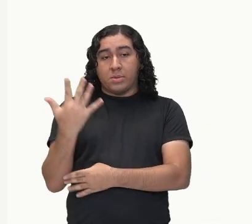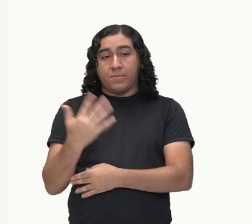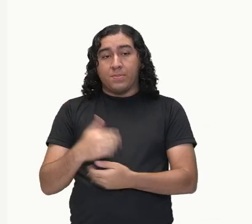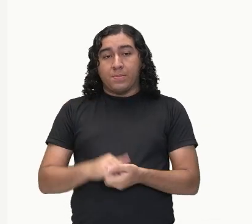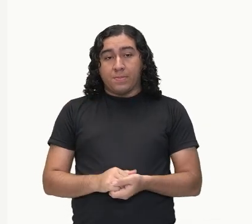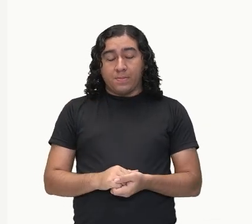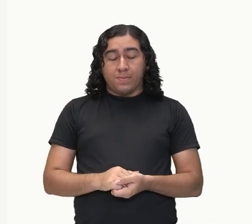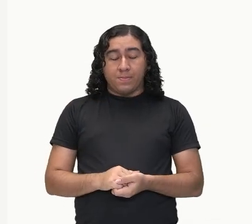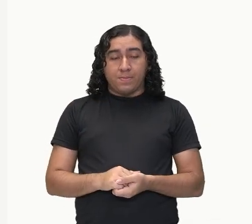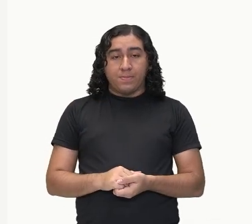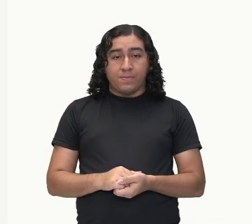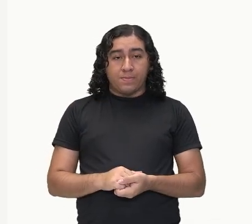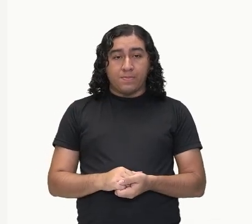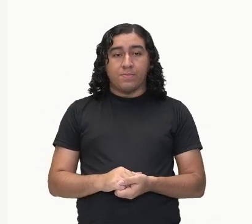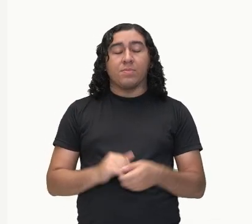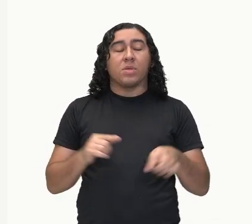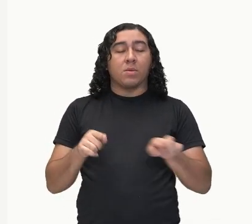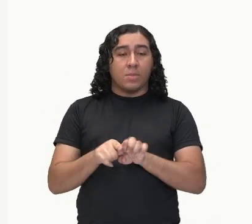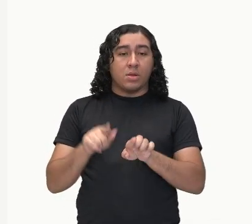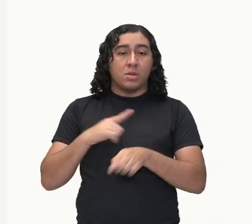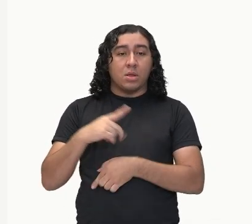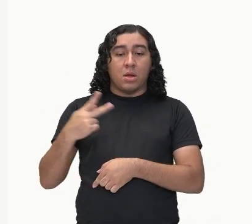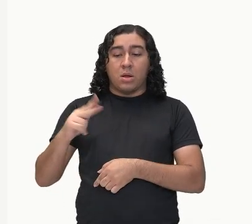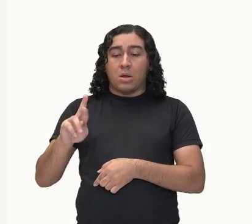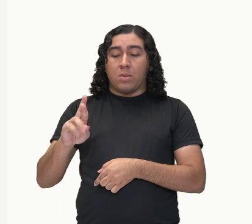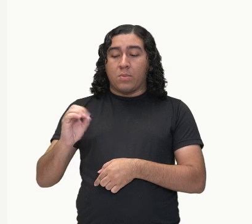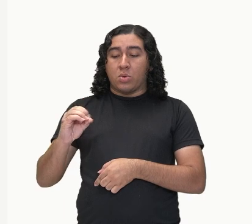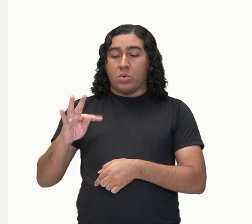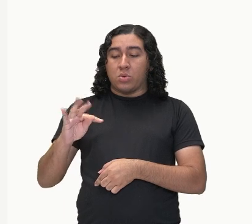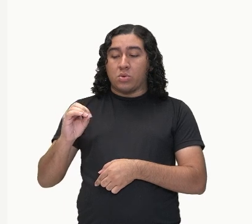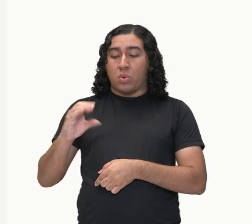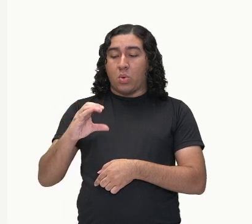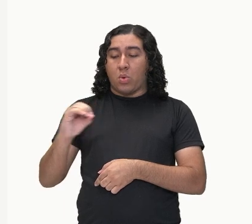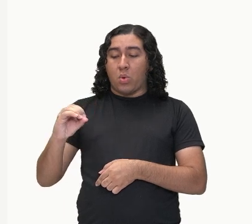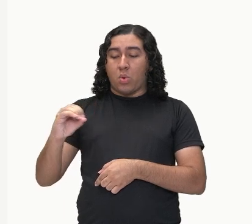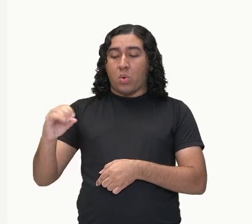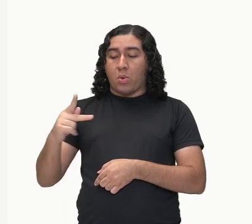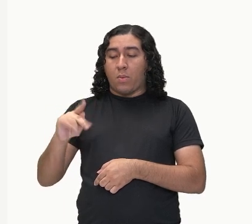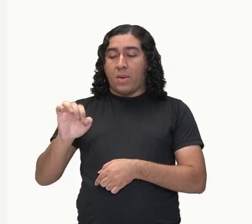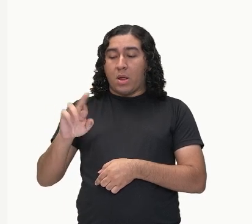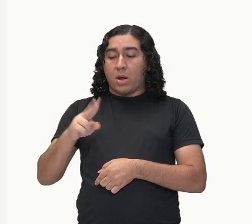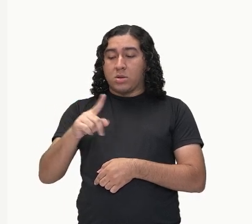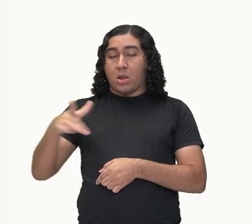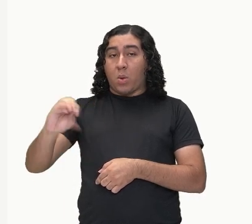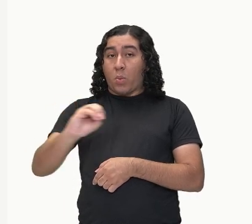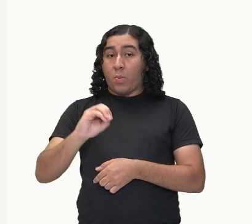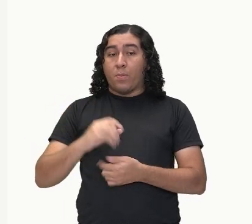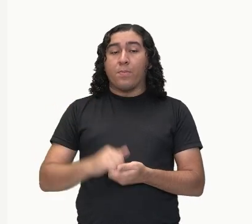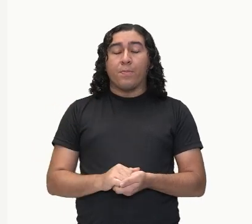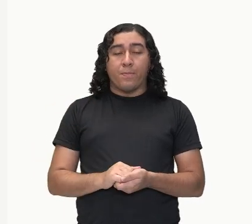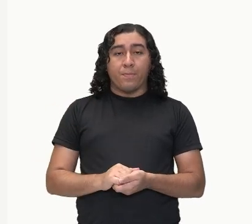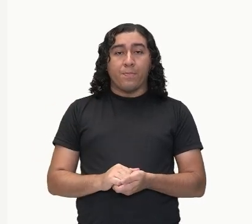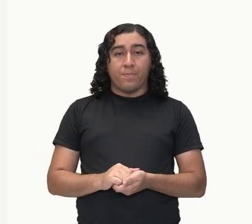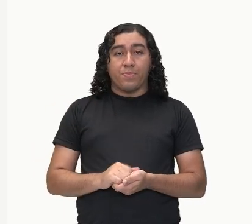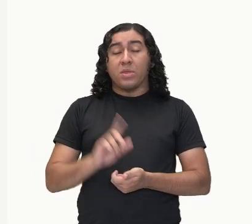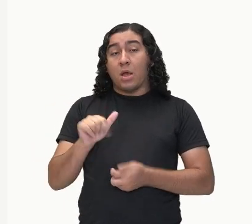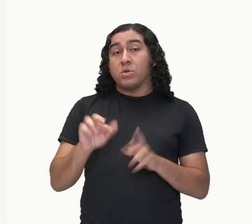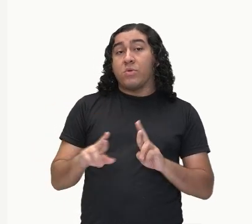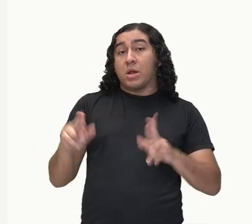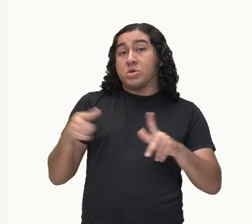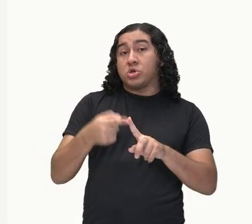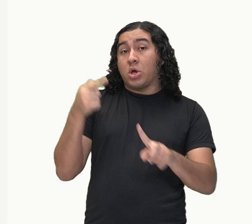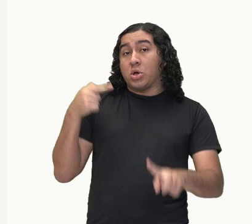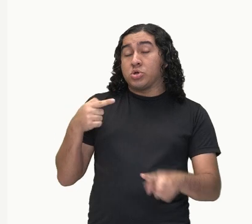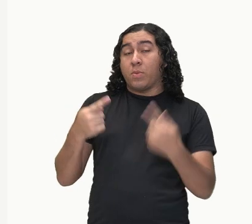né, a protocooperação, que é uma associação. Nesse caso aí, ela diferencia da anterior porque